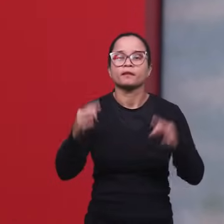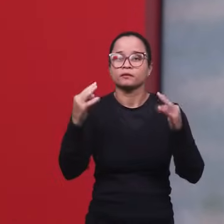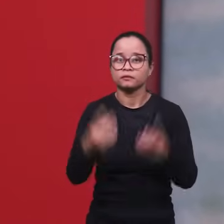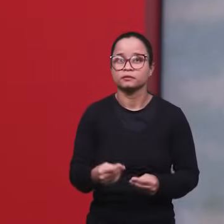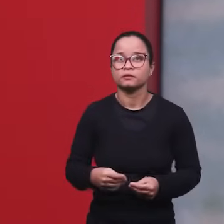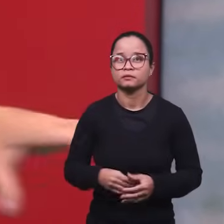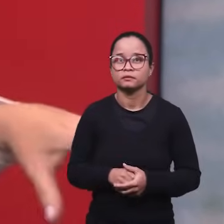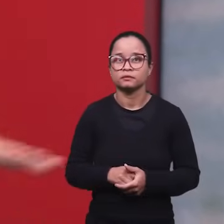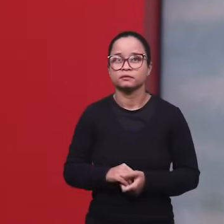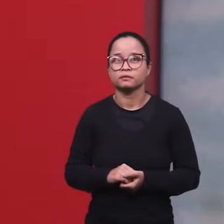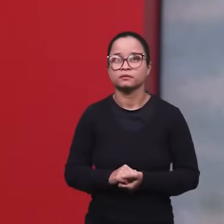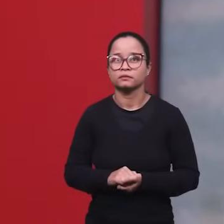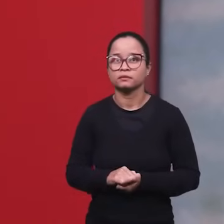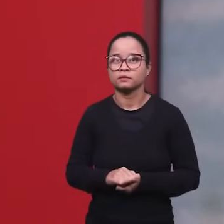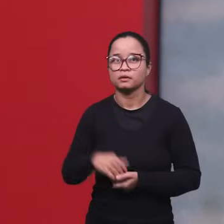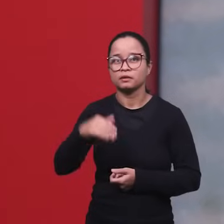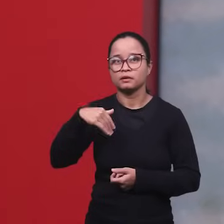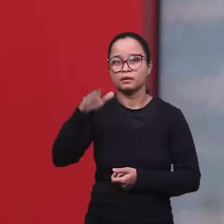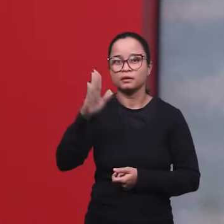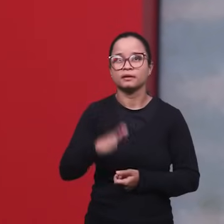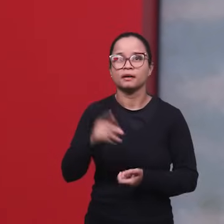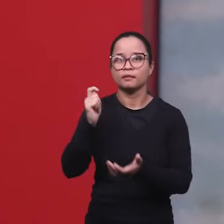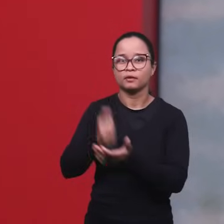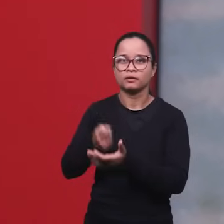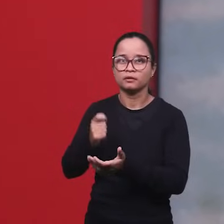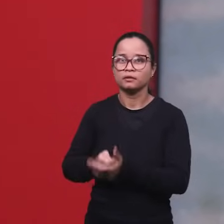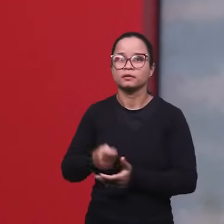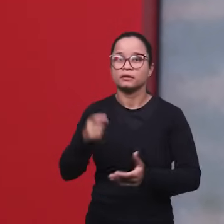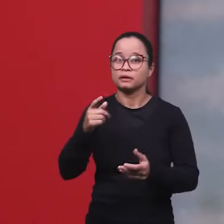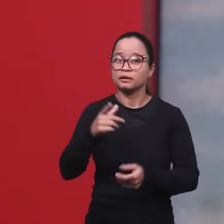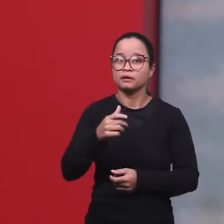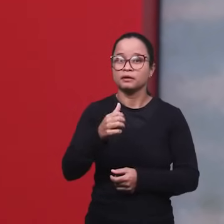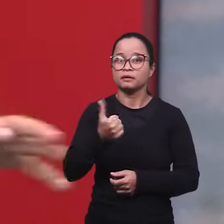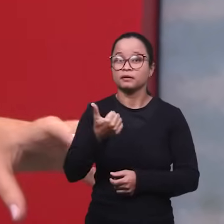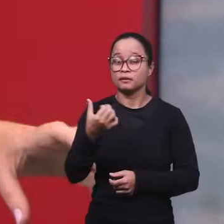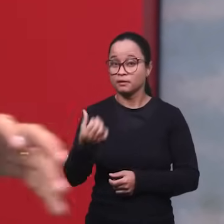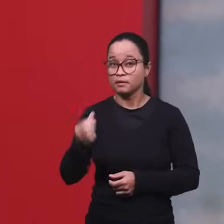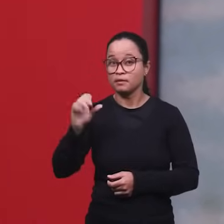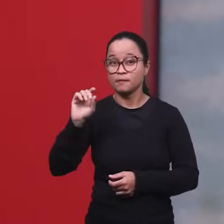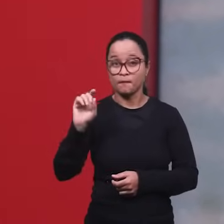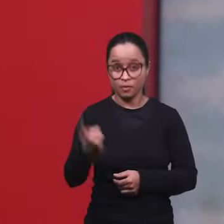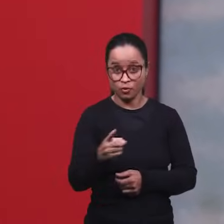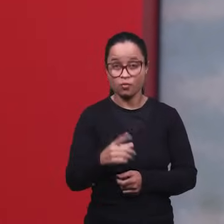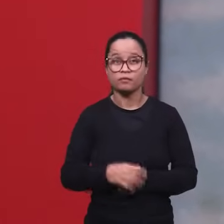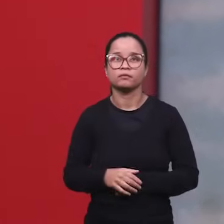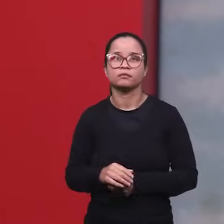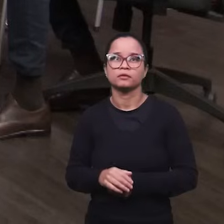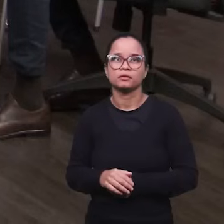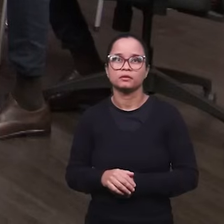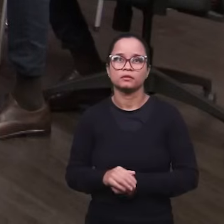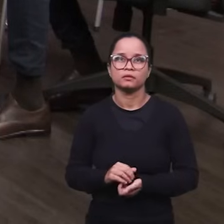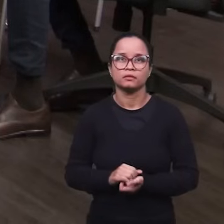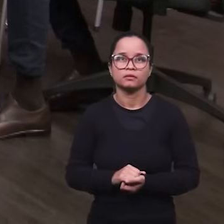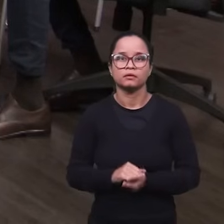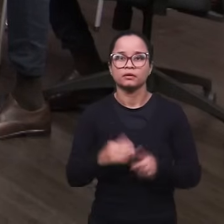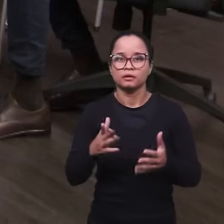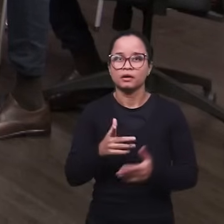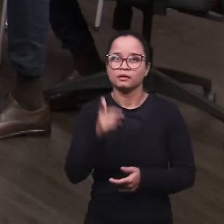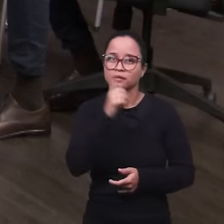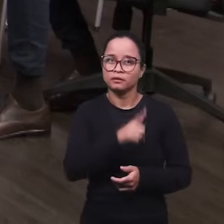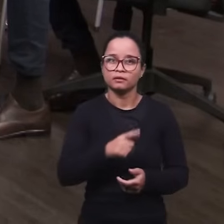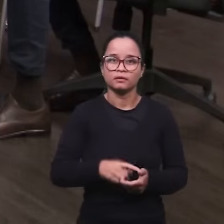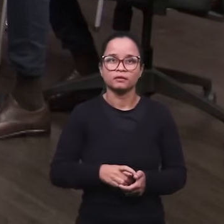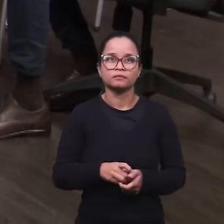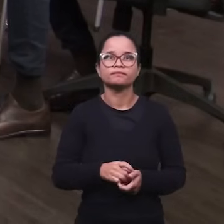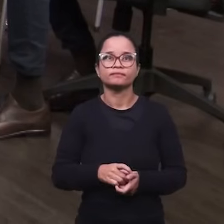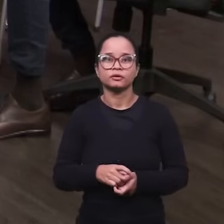a contabilidade, é perigoso ele estar contribuindo em cima de 16 mil. Entendi. Entendeu? Então, assim, tem que ter Isso esse não tem cuidado. retorno, né? Isso é perdido. Não, até consegue